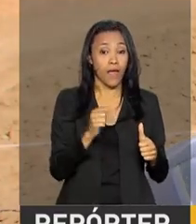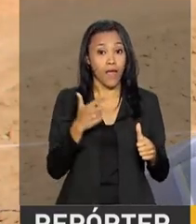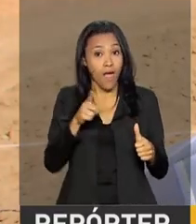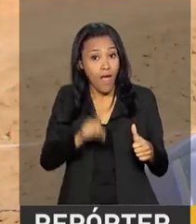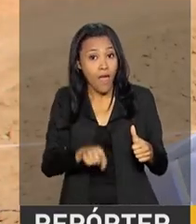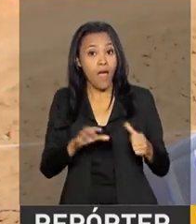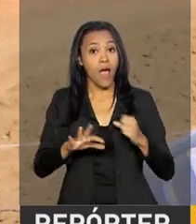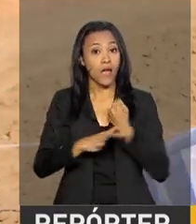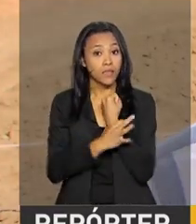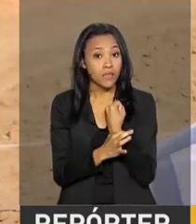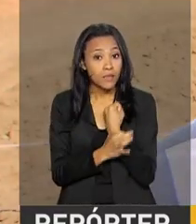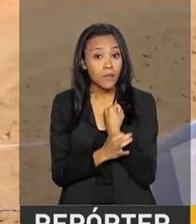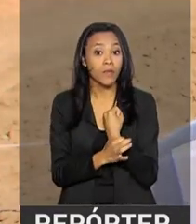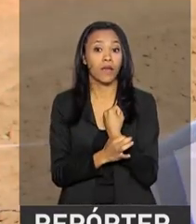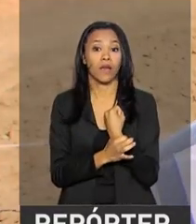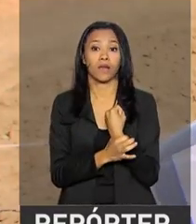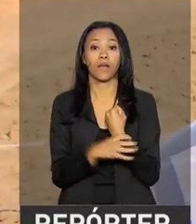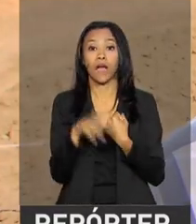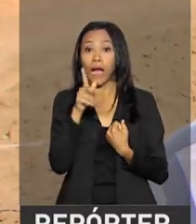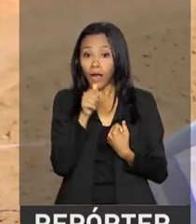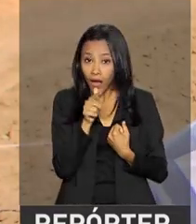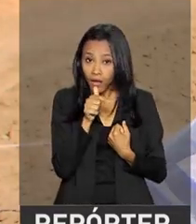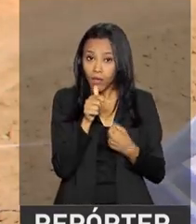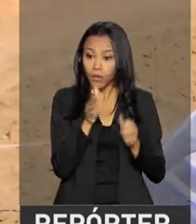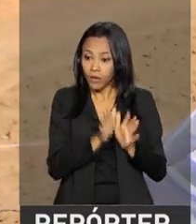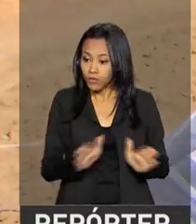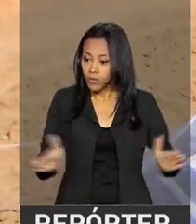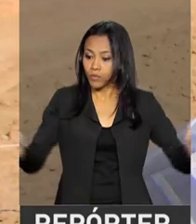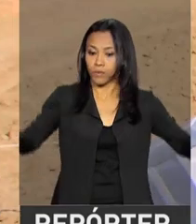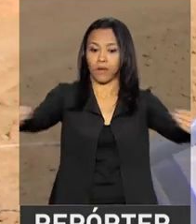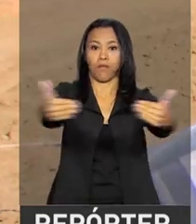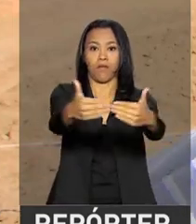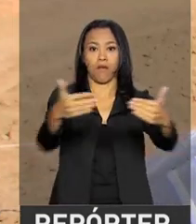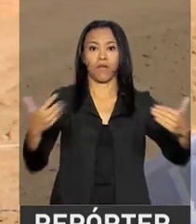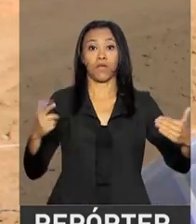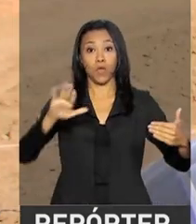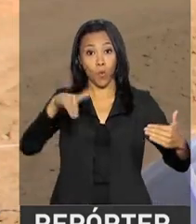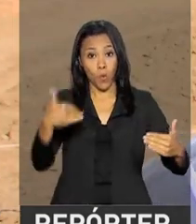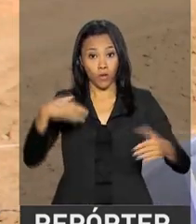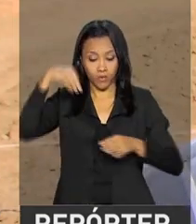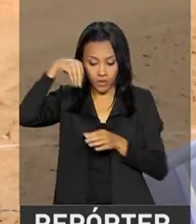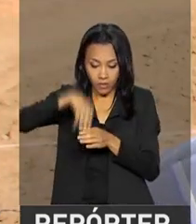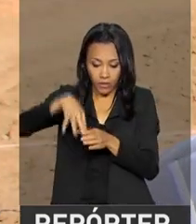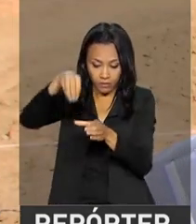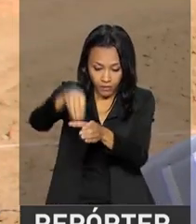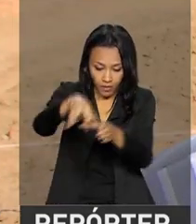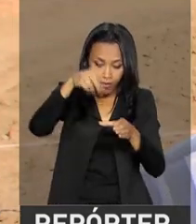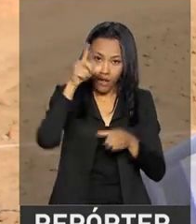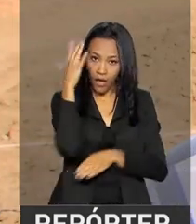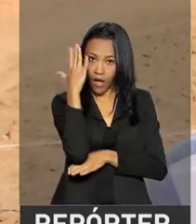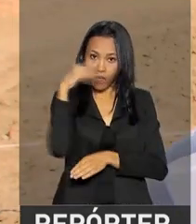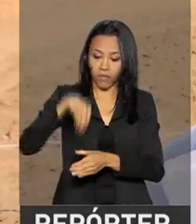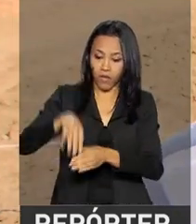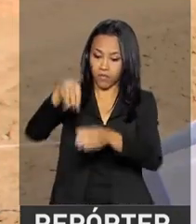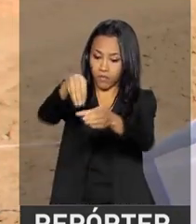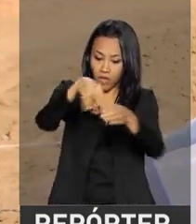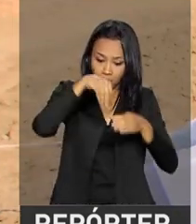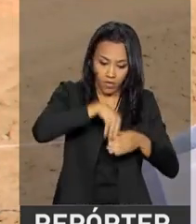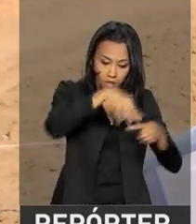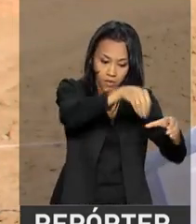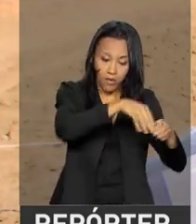garantir um lago com água né que quando você planta restaurar as imagens você é vida